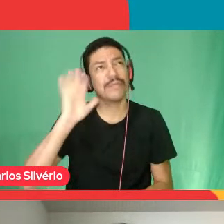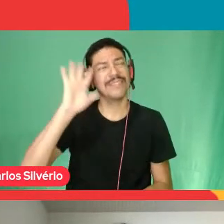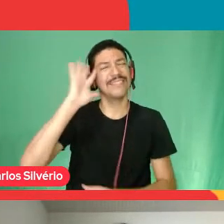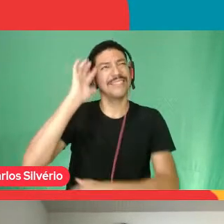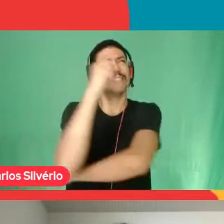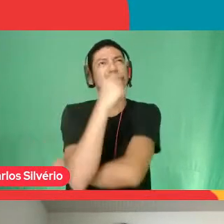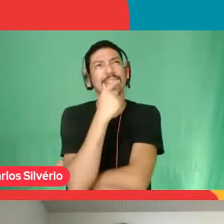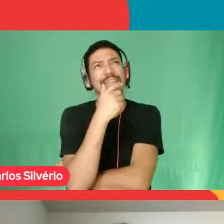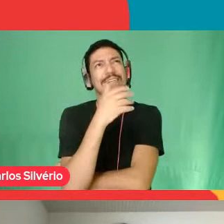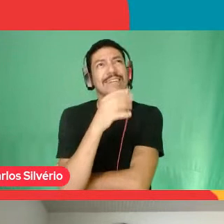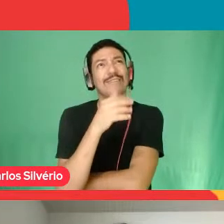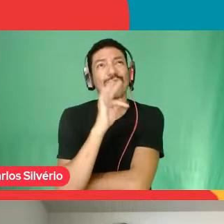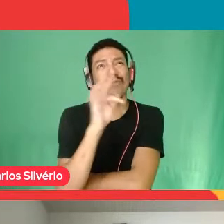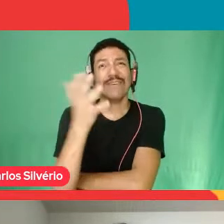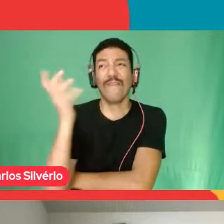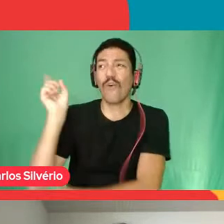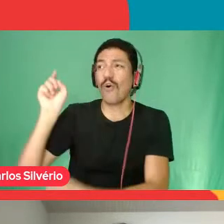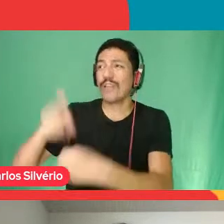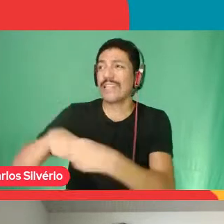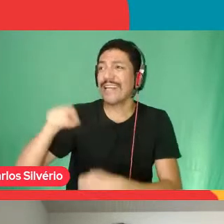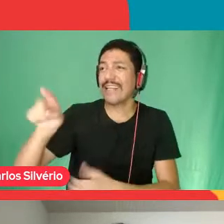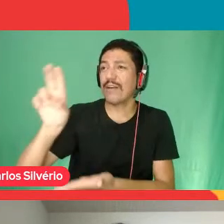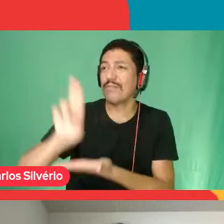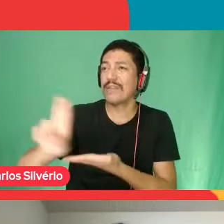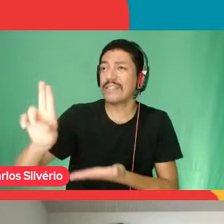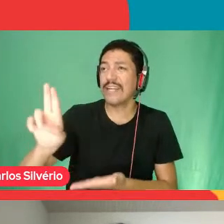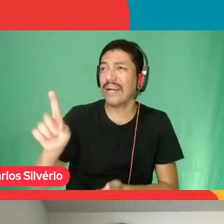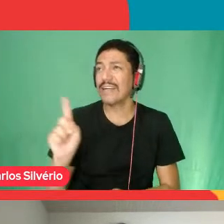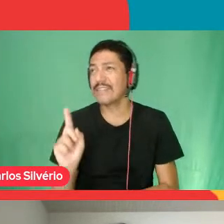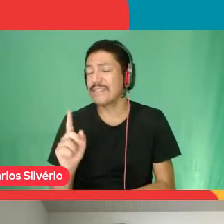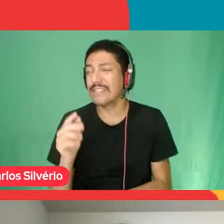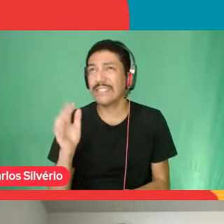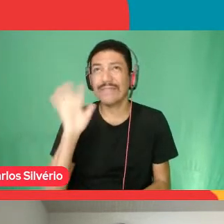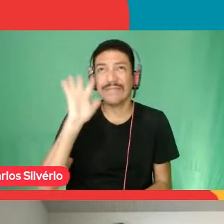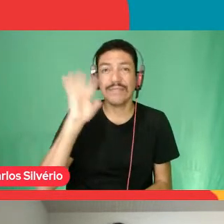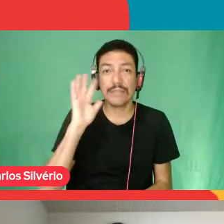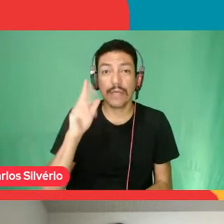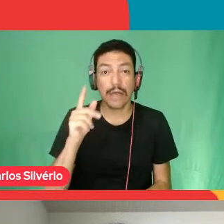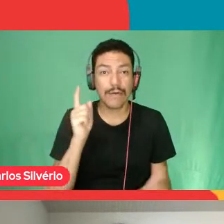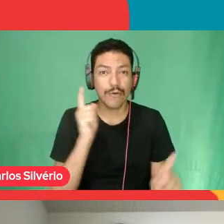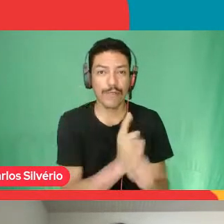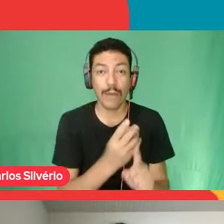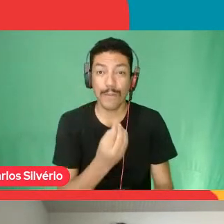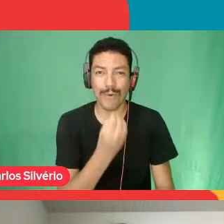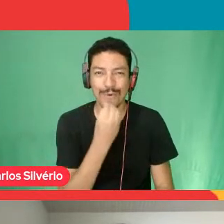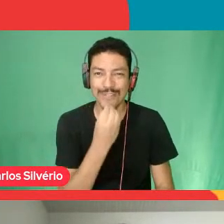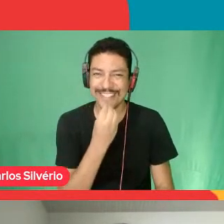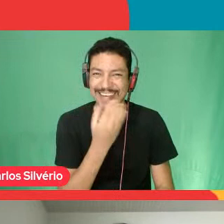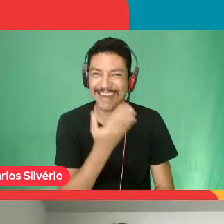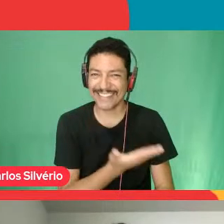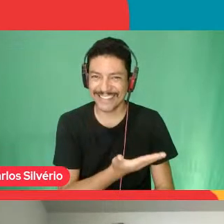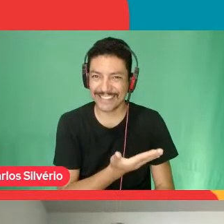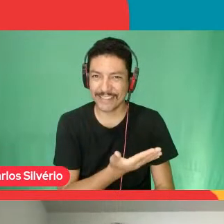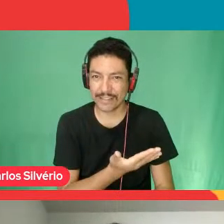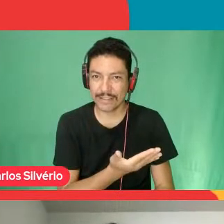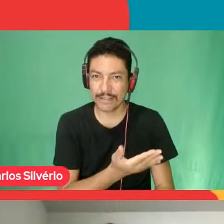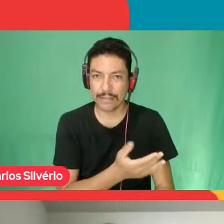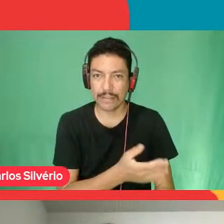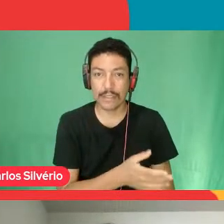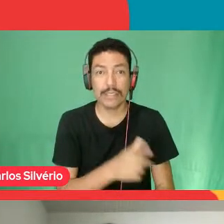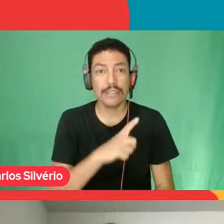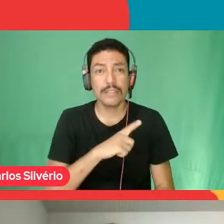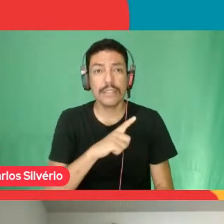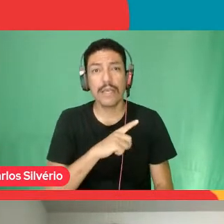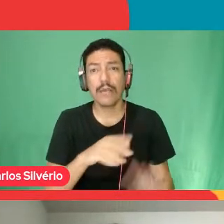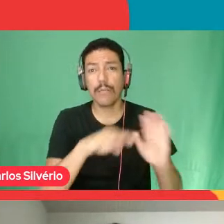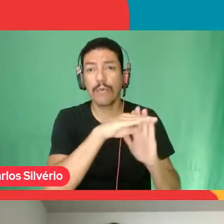sobre a volta para a universidade, e aí surgiu a oportunidade, né? A gente estava falando aqui. Conheci o Educa Transforma,